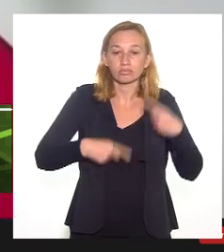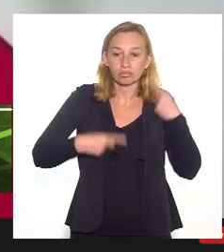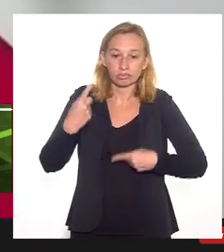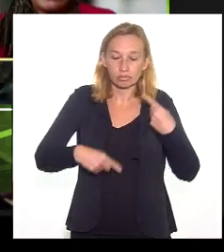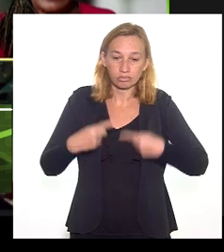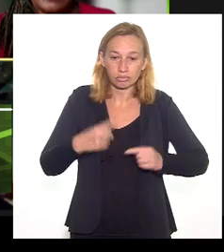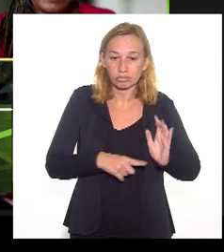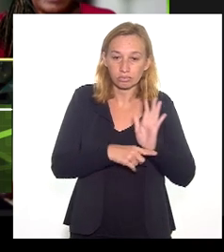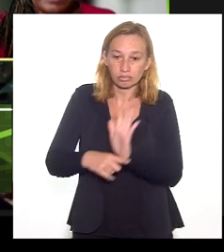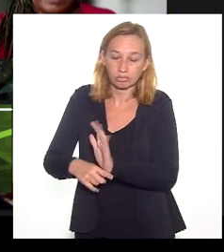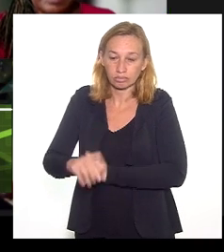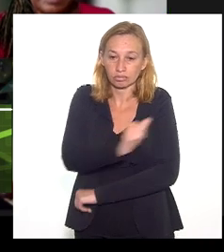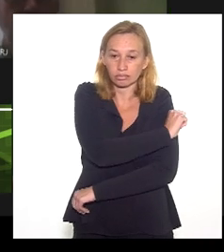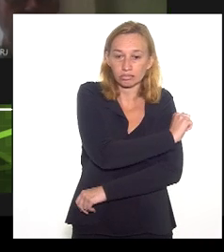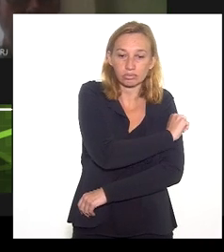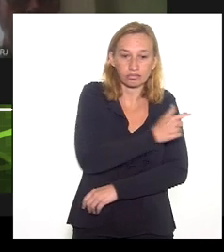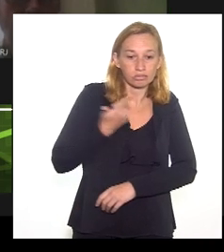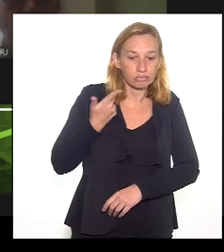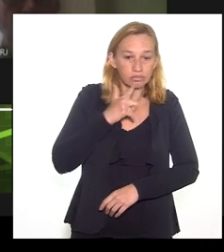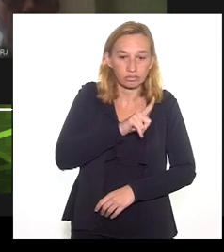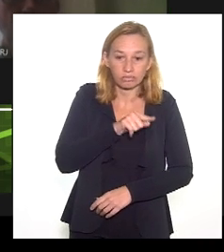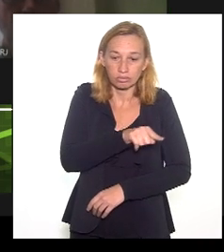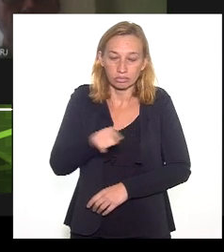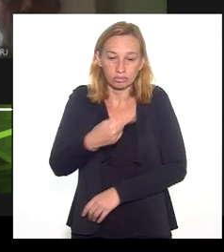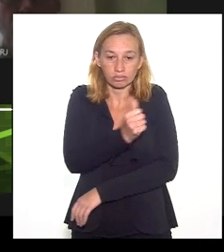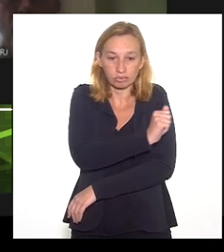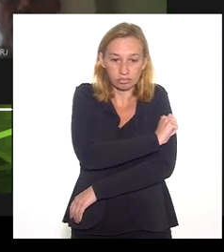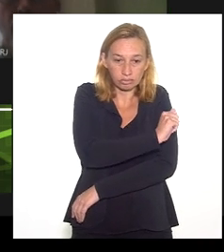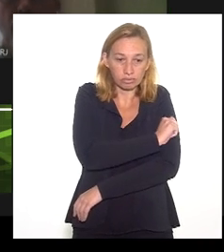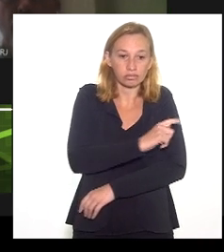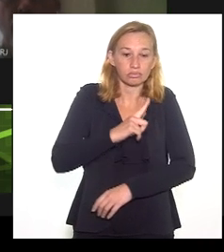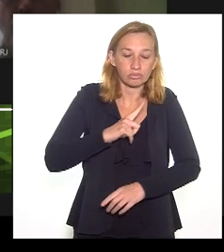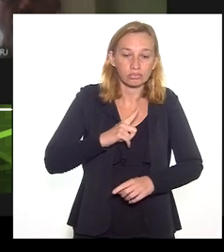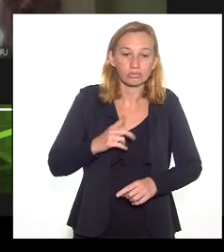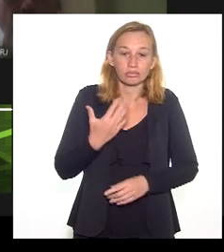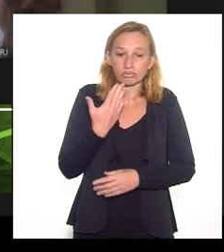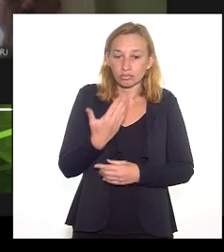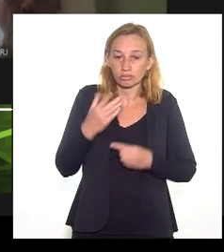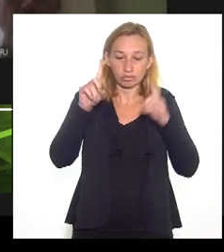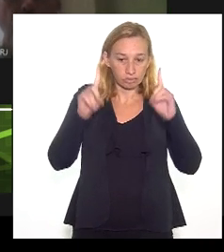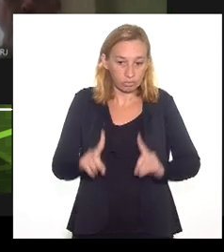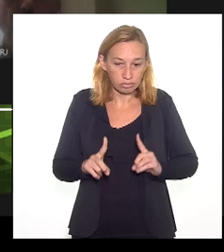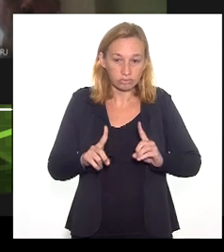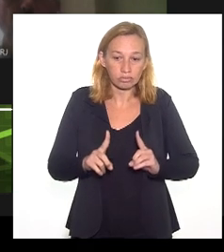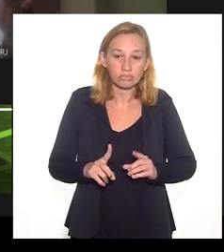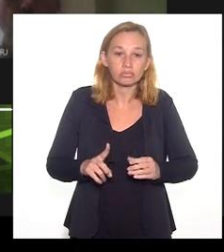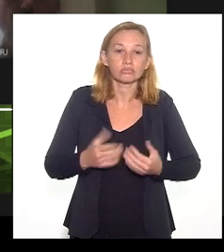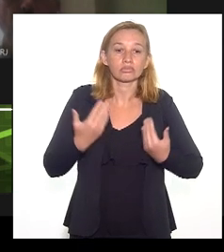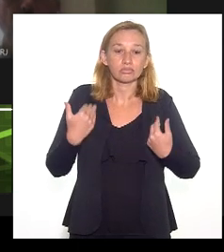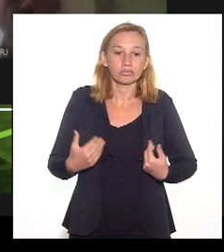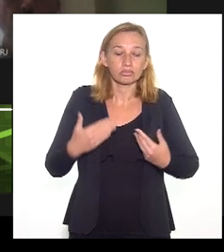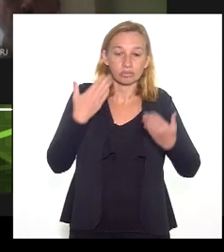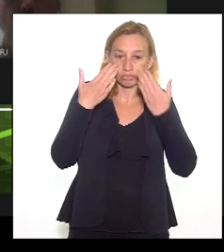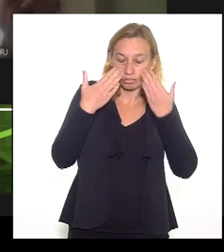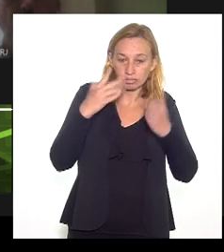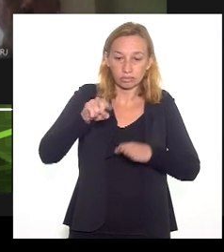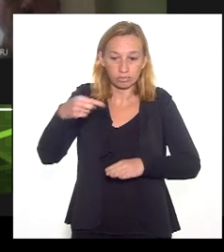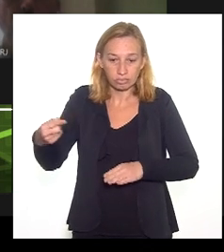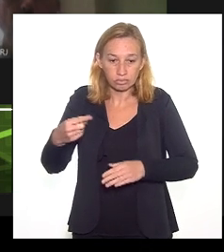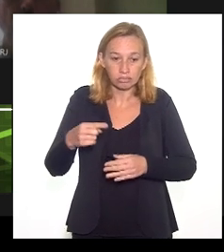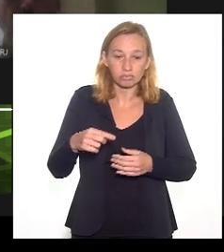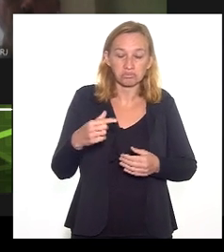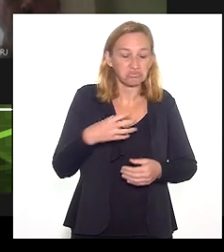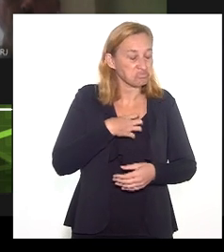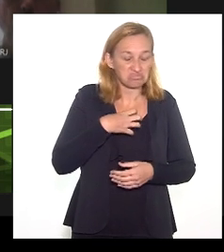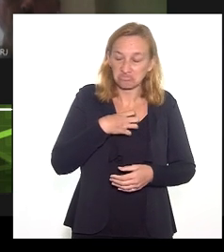assistência estudantil para que consigamos fazer com que esse estudante tenha algum tipo de deficiência física psicológica etc e não se